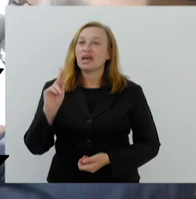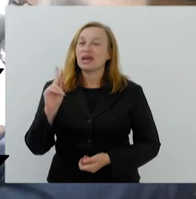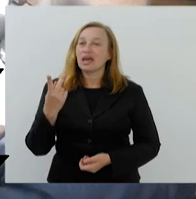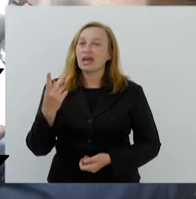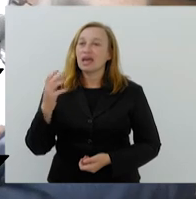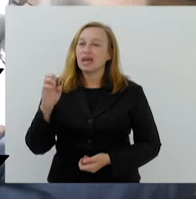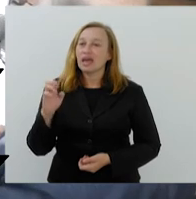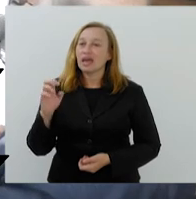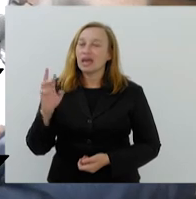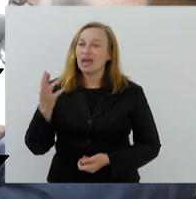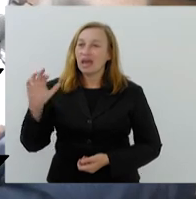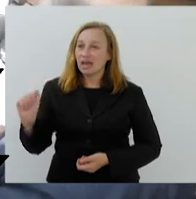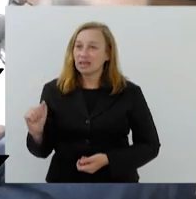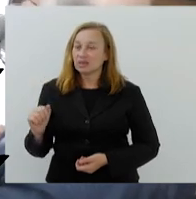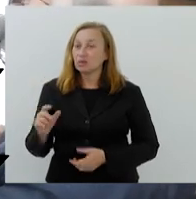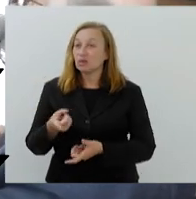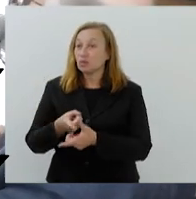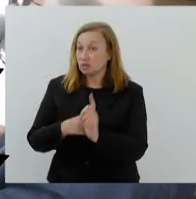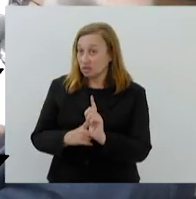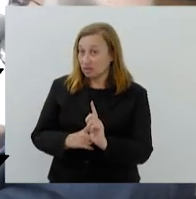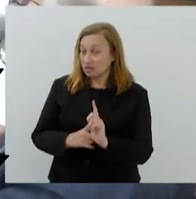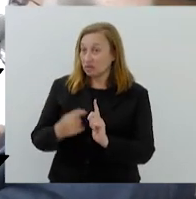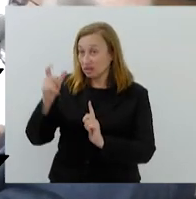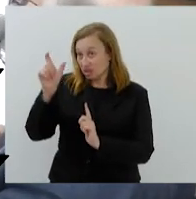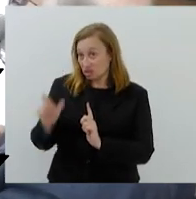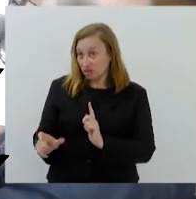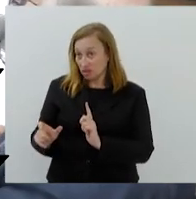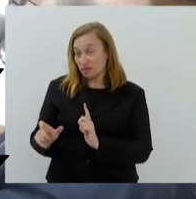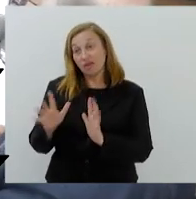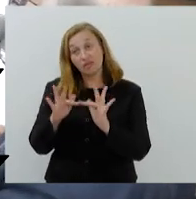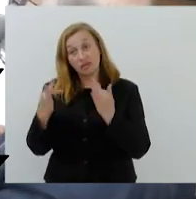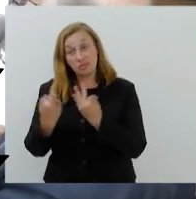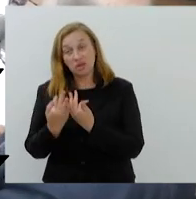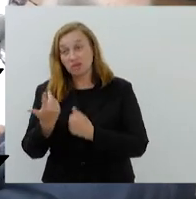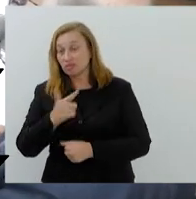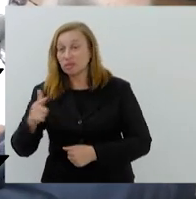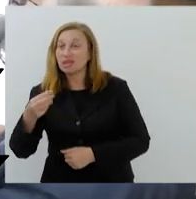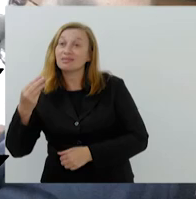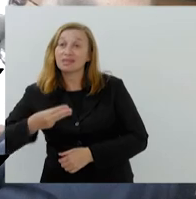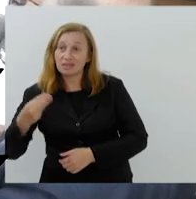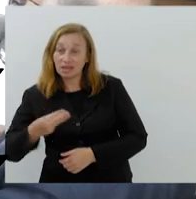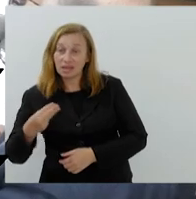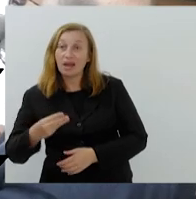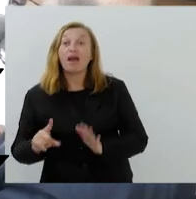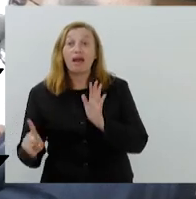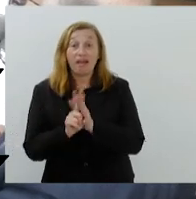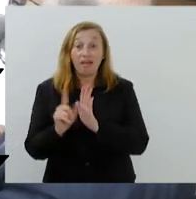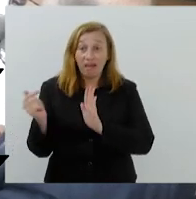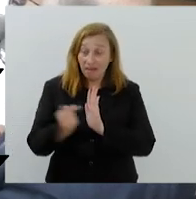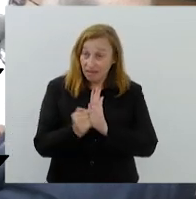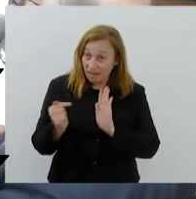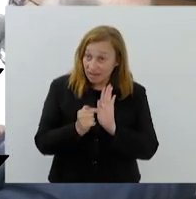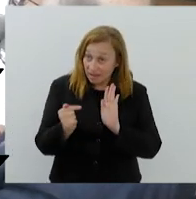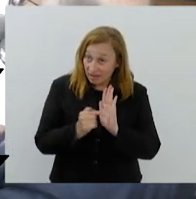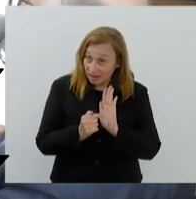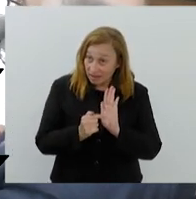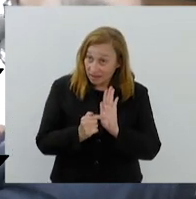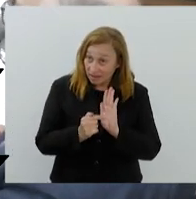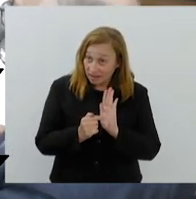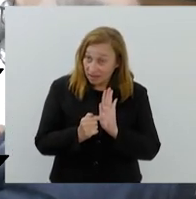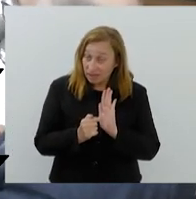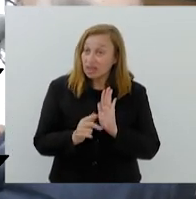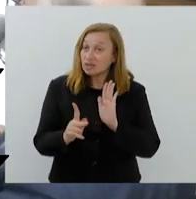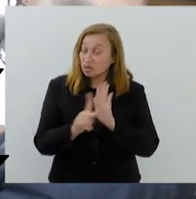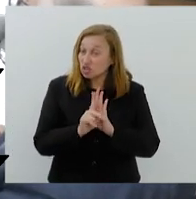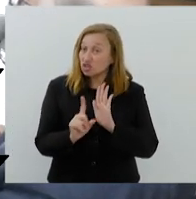devedor da dívida passa a ser o espólio. Pois é. Nesse caso, não tem terceiro. Essa lei aqui, esse